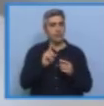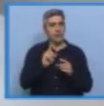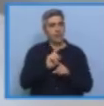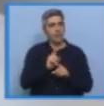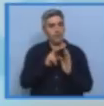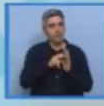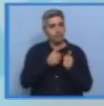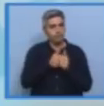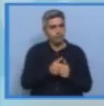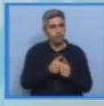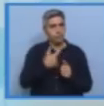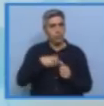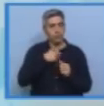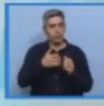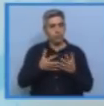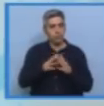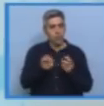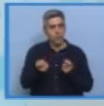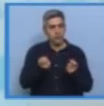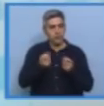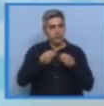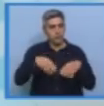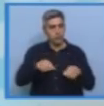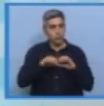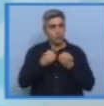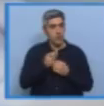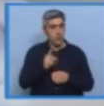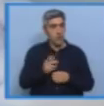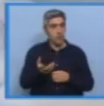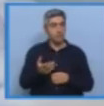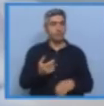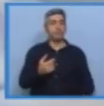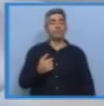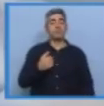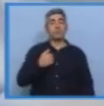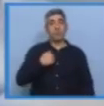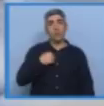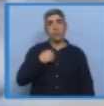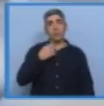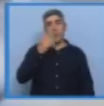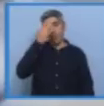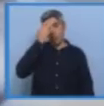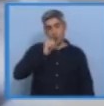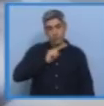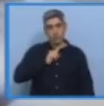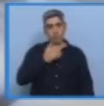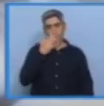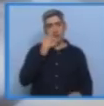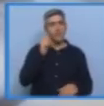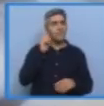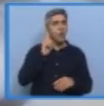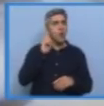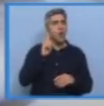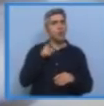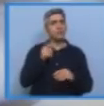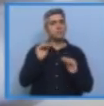pautar a nossa estruturação e organização social? Eu creio que há a diminuição dos valores, no